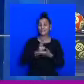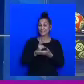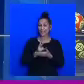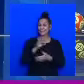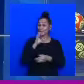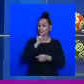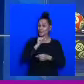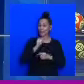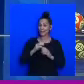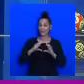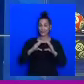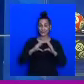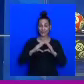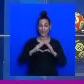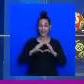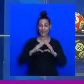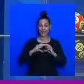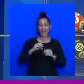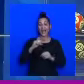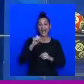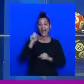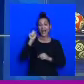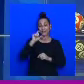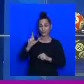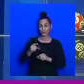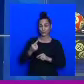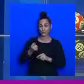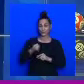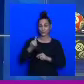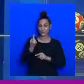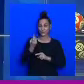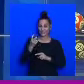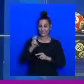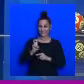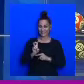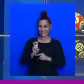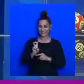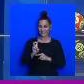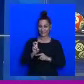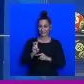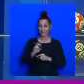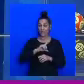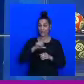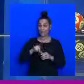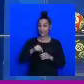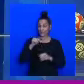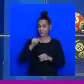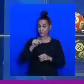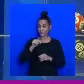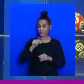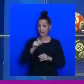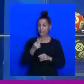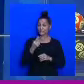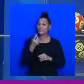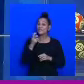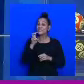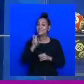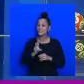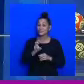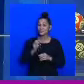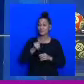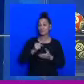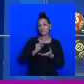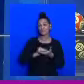sábado. Bola azul, número 15. Azul, 15. Foram sorteados 5